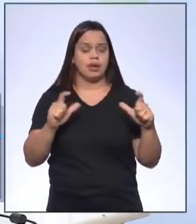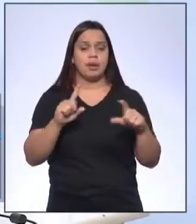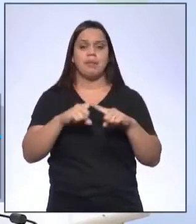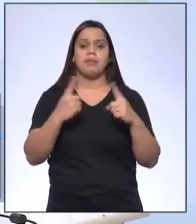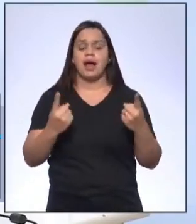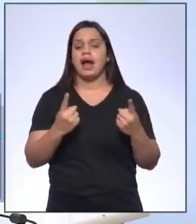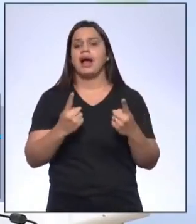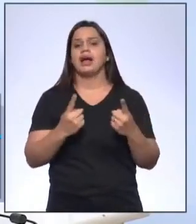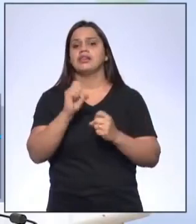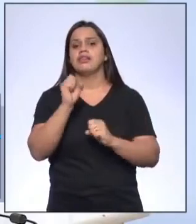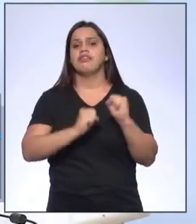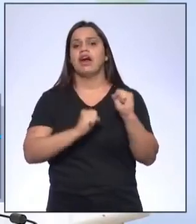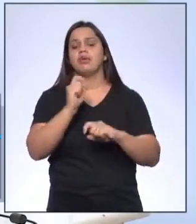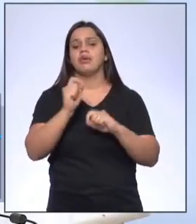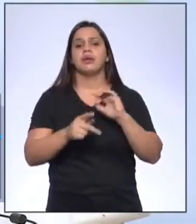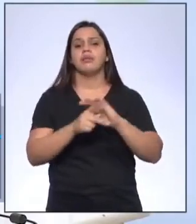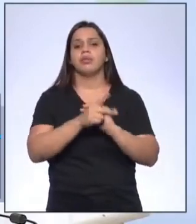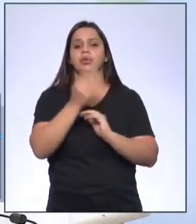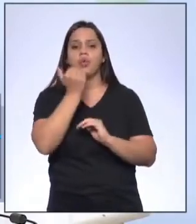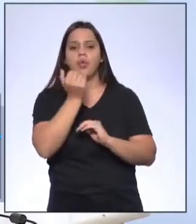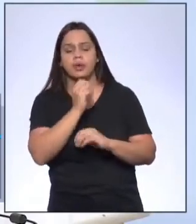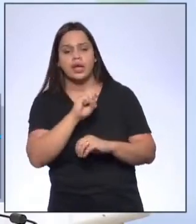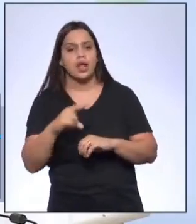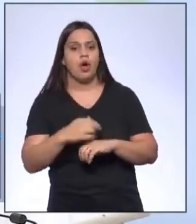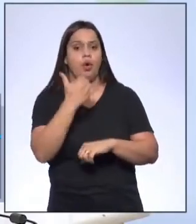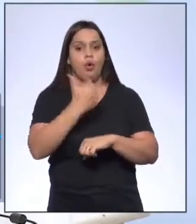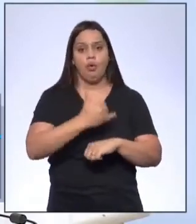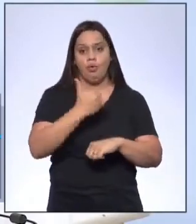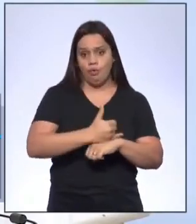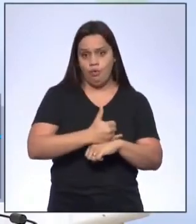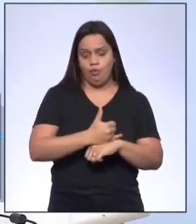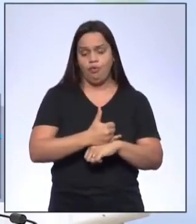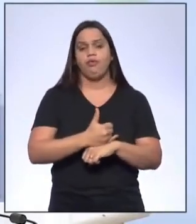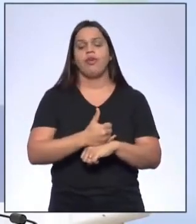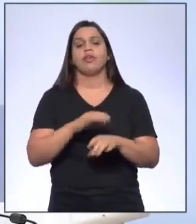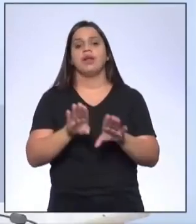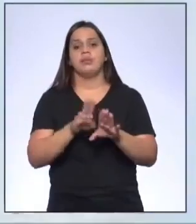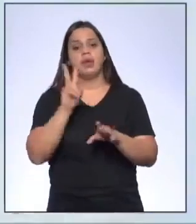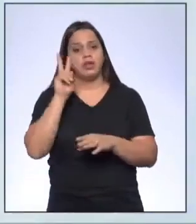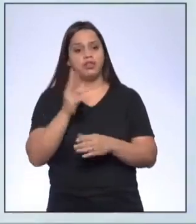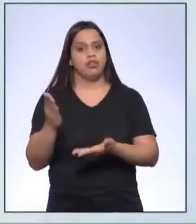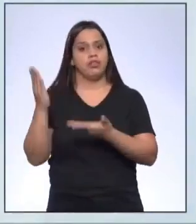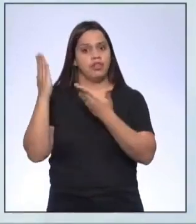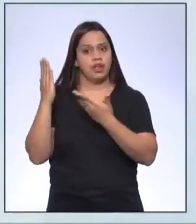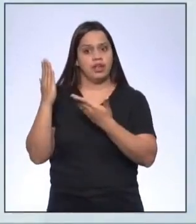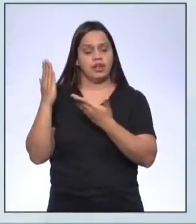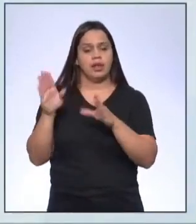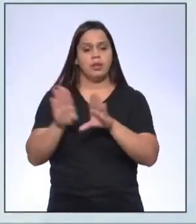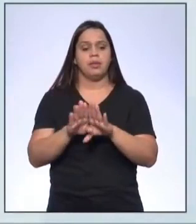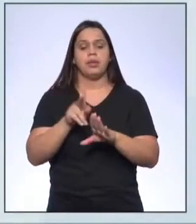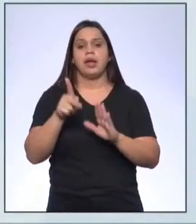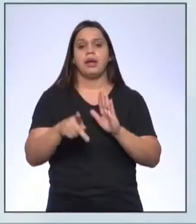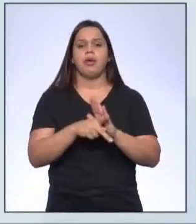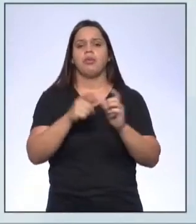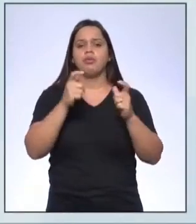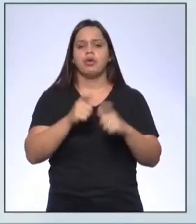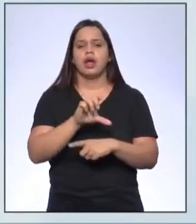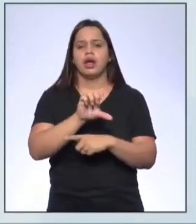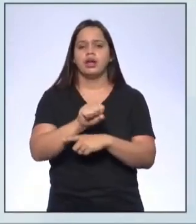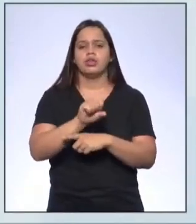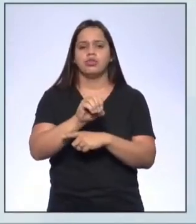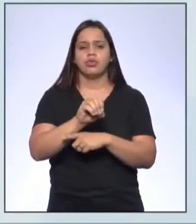fábricas alimentícias ou fábricas de ferro, como a gente tem aí na tela aí que vocês vão ver. Uma fábrica de ferro, né, em Sorocaba,